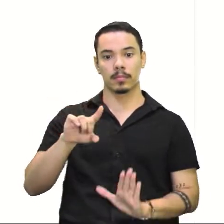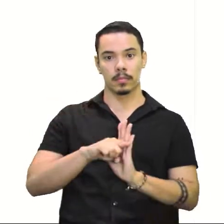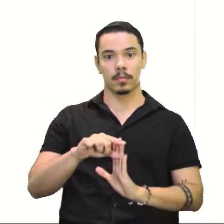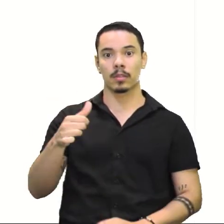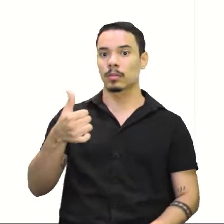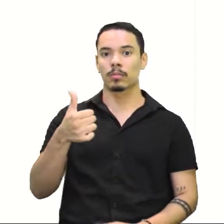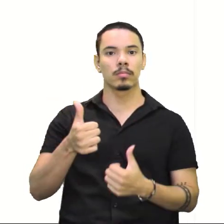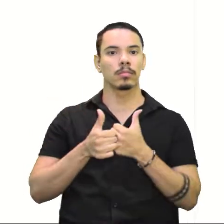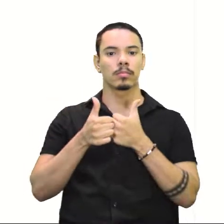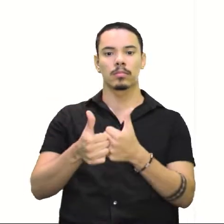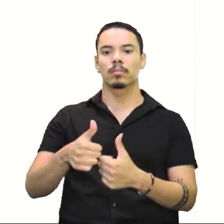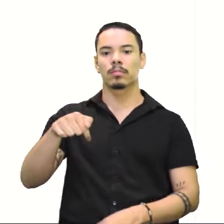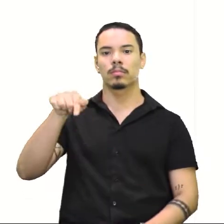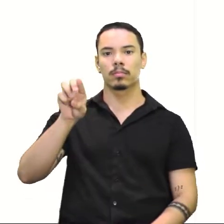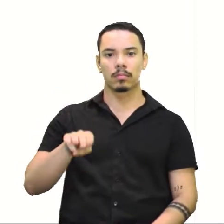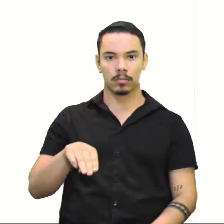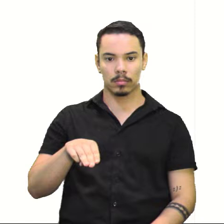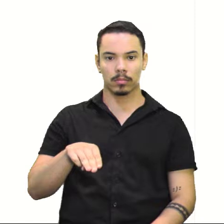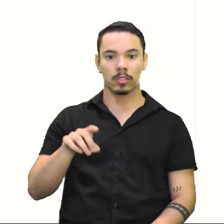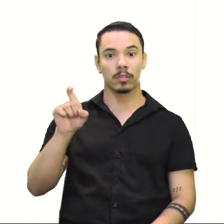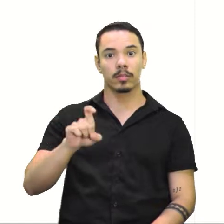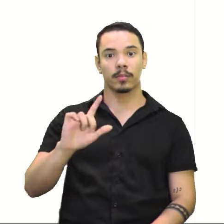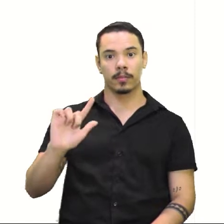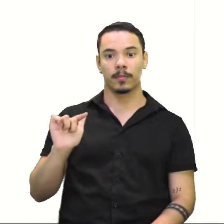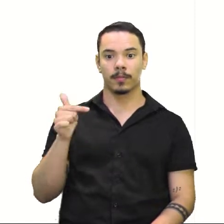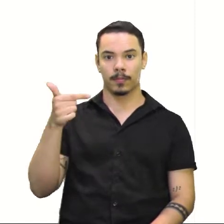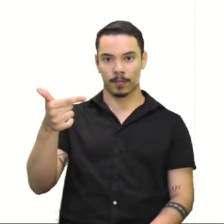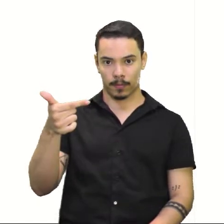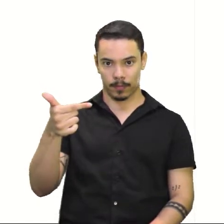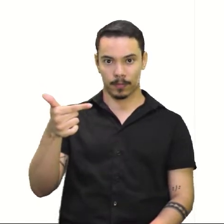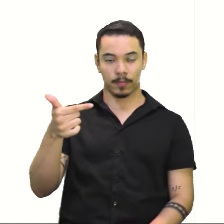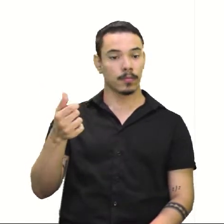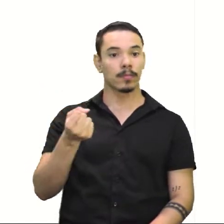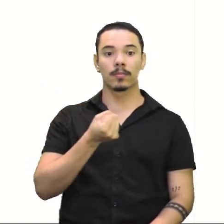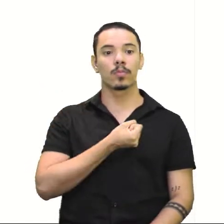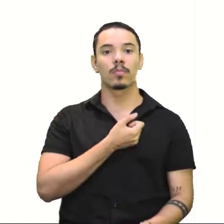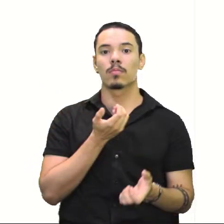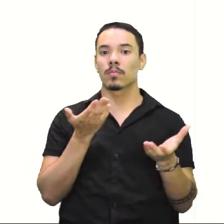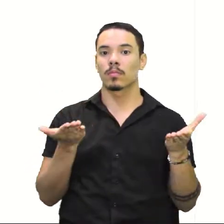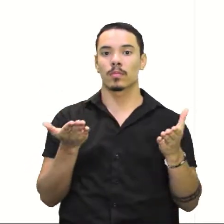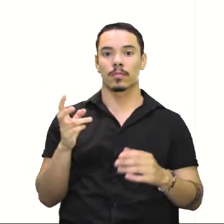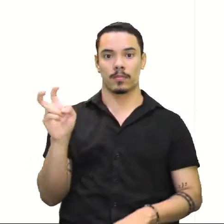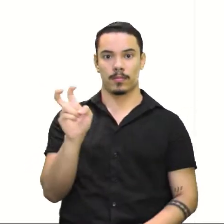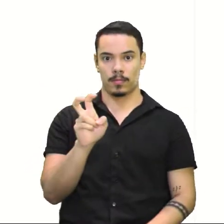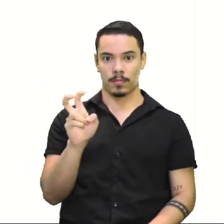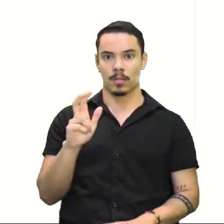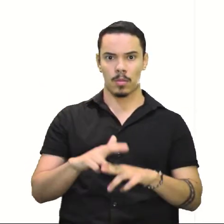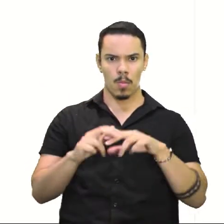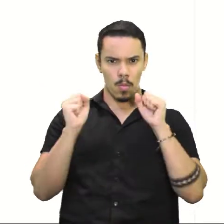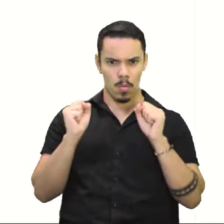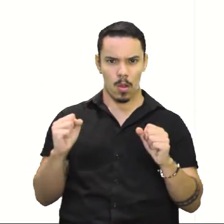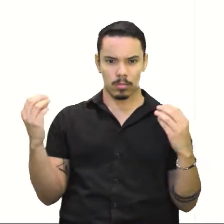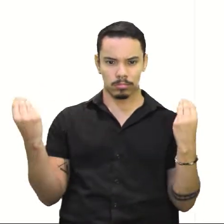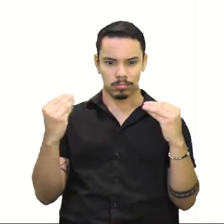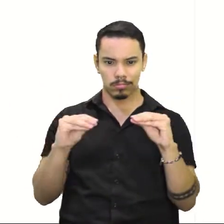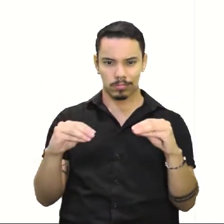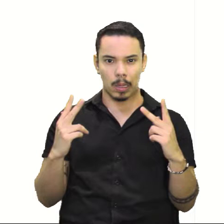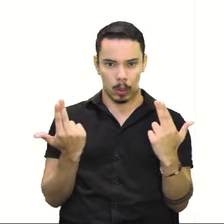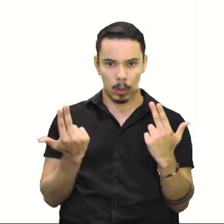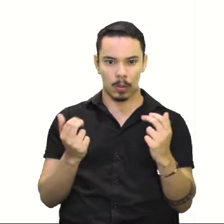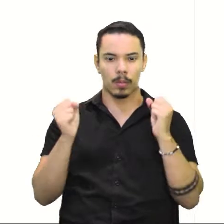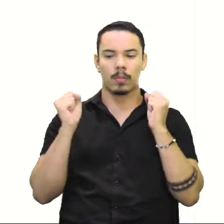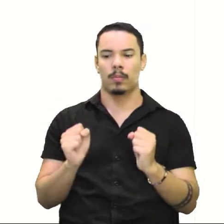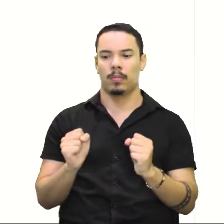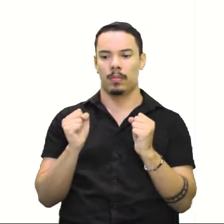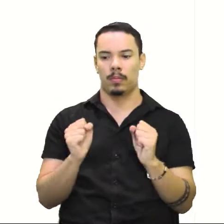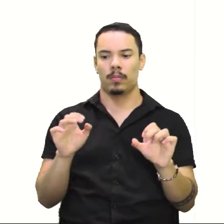quem? X ao quadrado. X ao quadrado. E o x ao quadrado no P de x vale quanto? Vale 5. Então posso igualar? Pode. Igualar, né? 2C menos 1